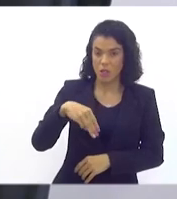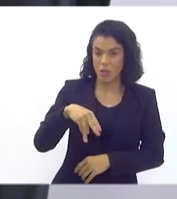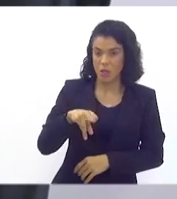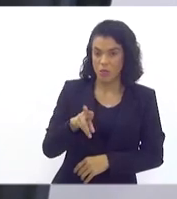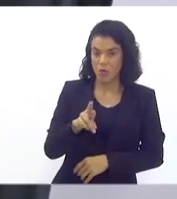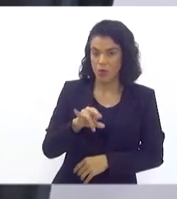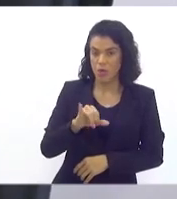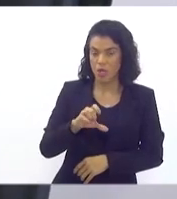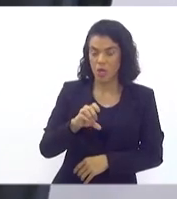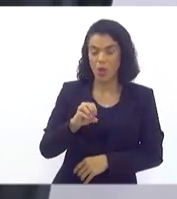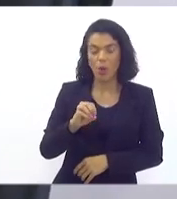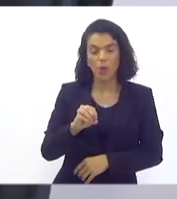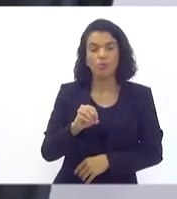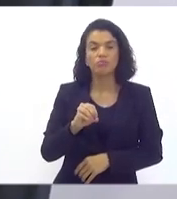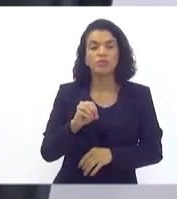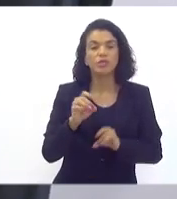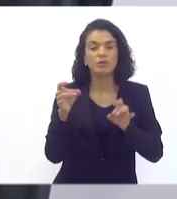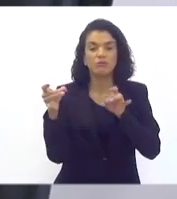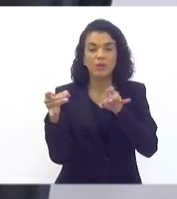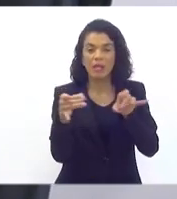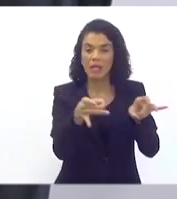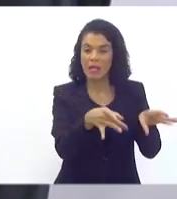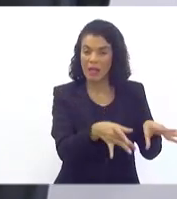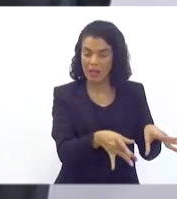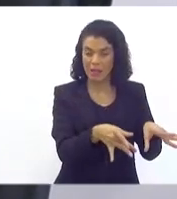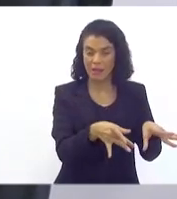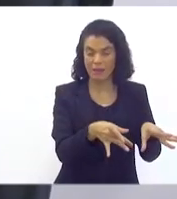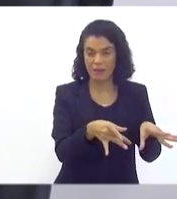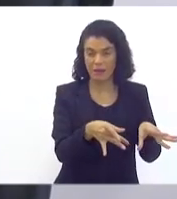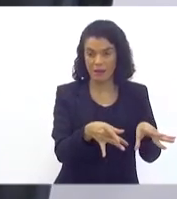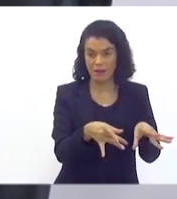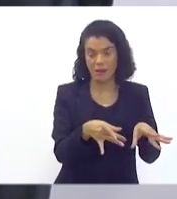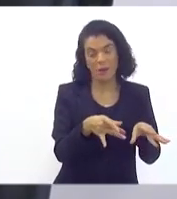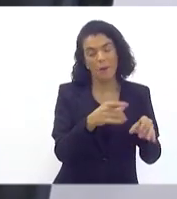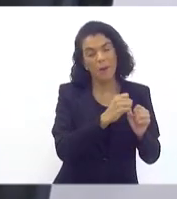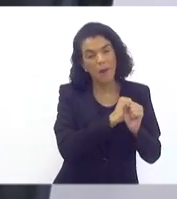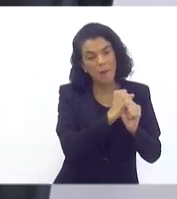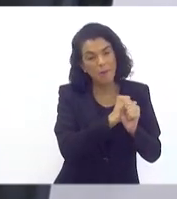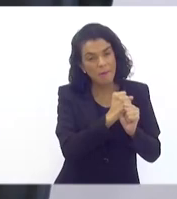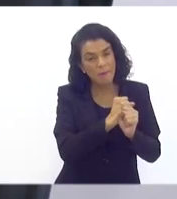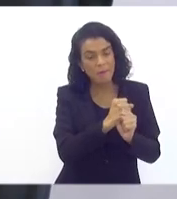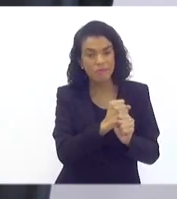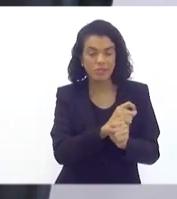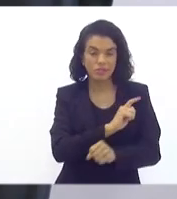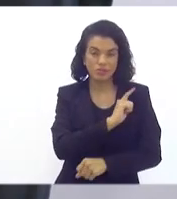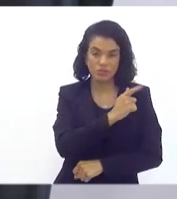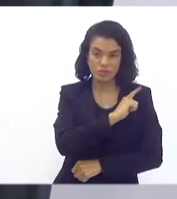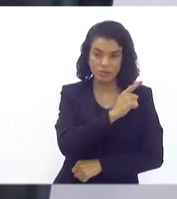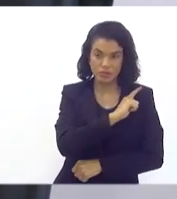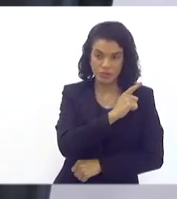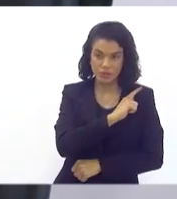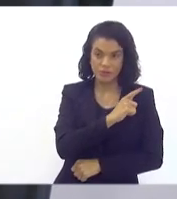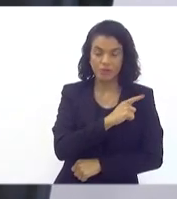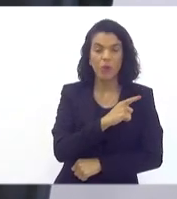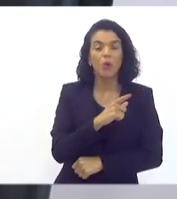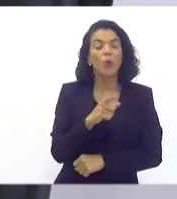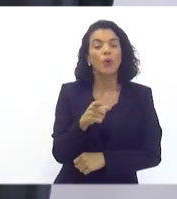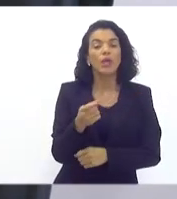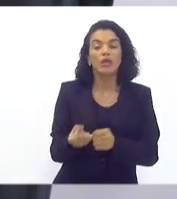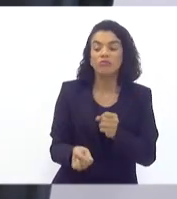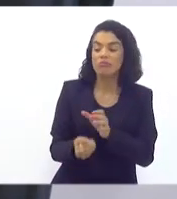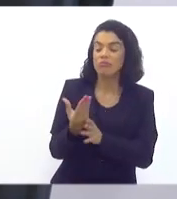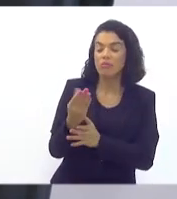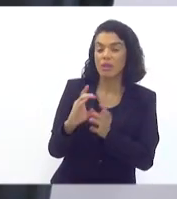de renunciar nesse momento interromper esse longo período de gestão oxigenando assim democraticamente